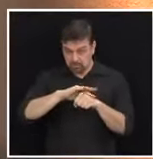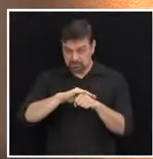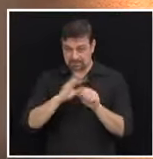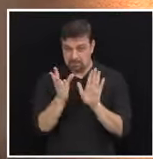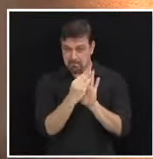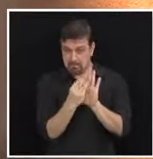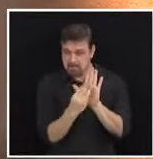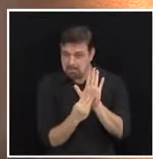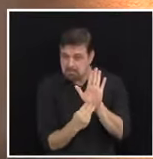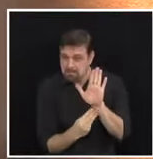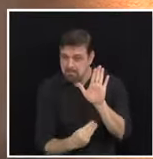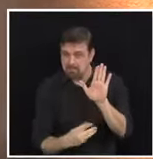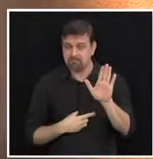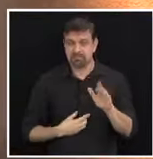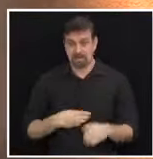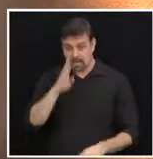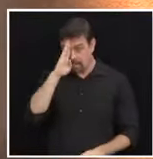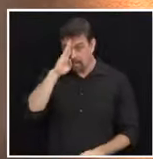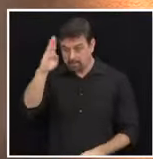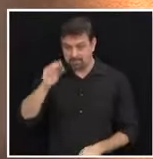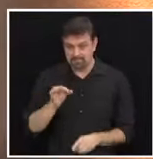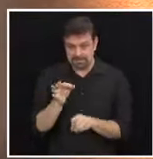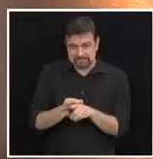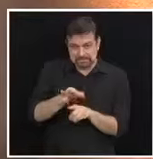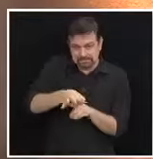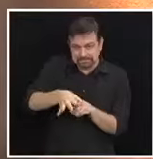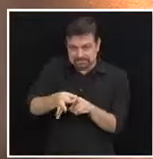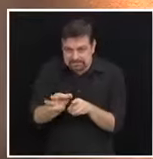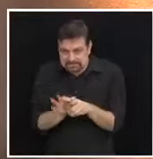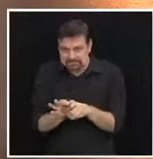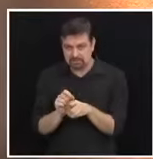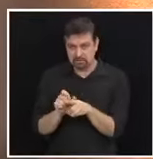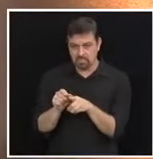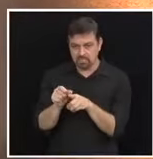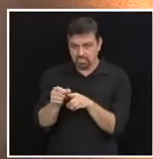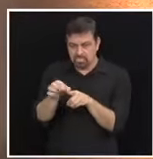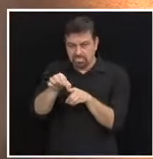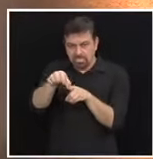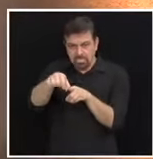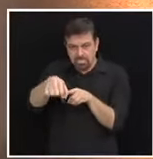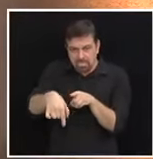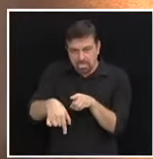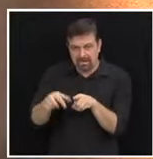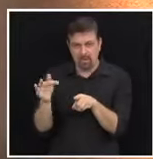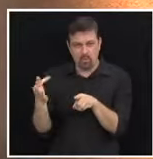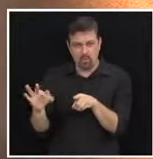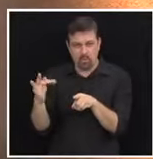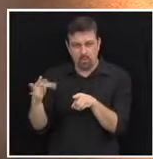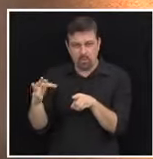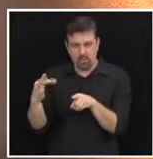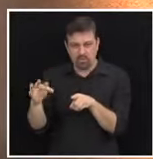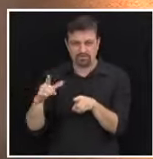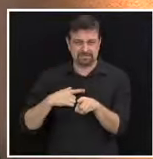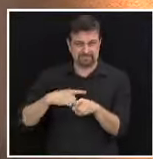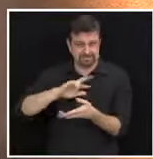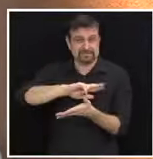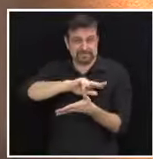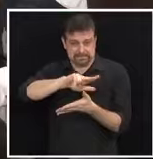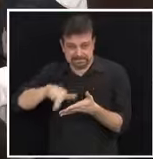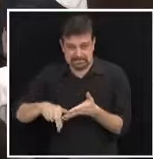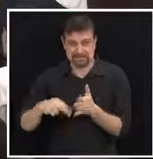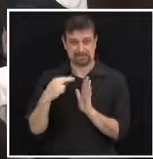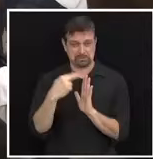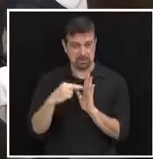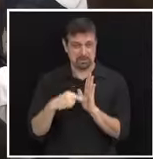as mais comuns é a sífilis, a gonorreia, o cancro mole, o herpes, o condiloma. É uma